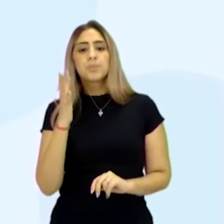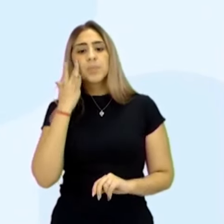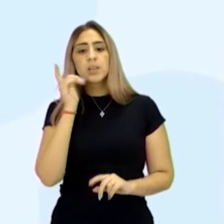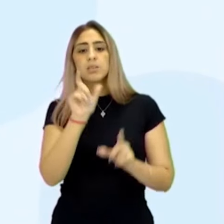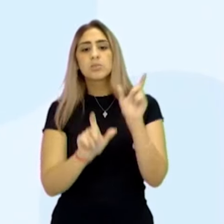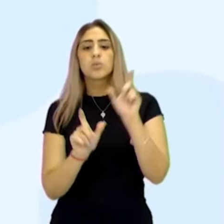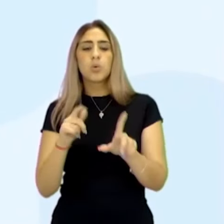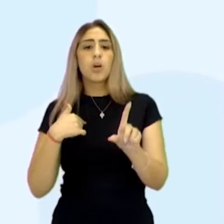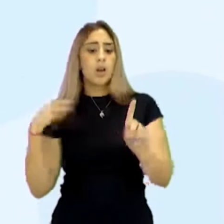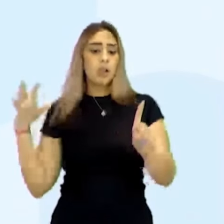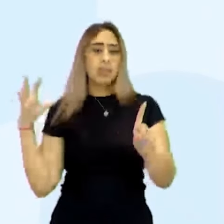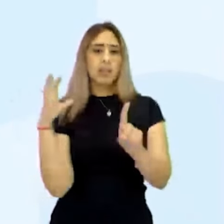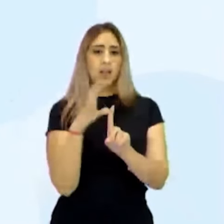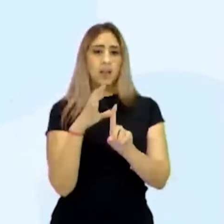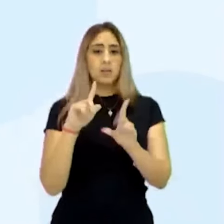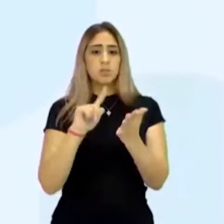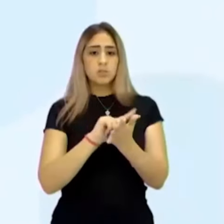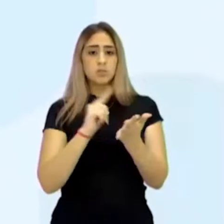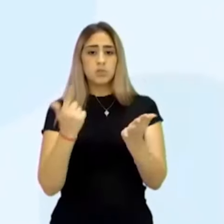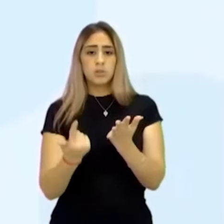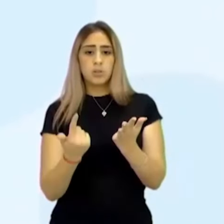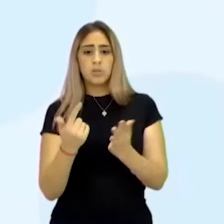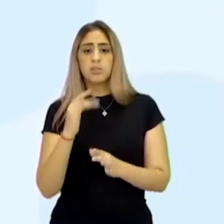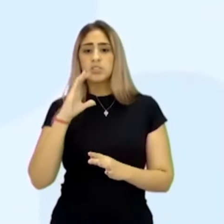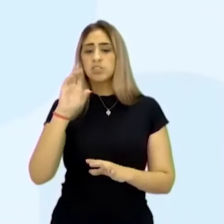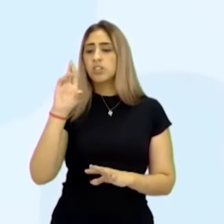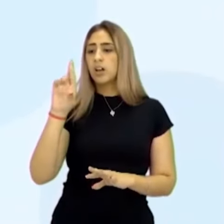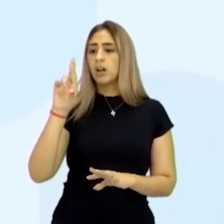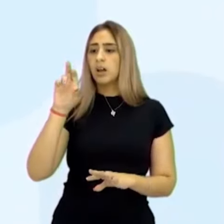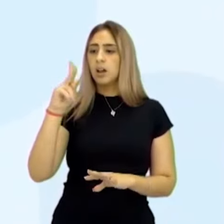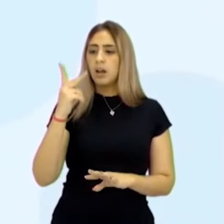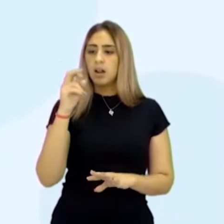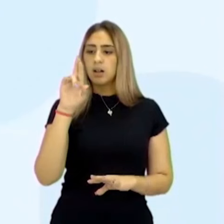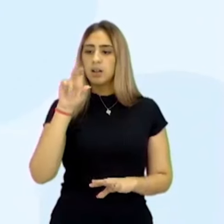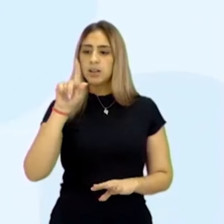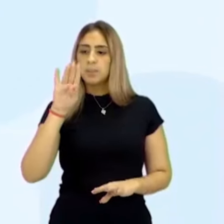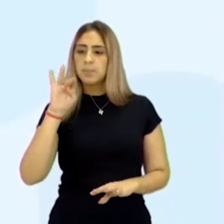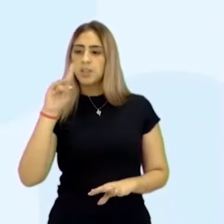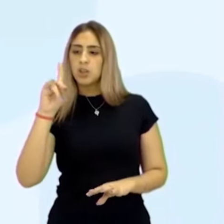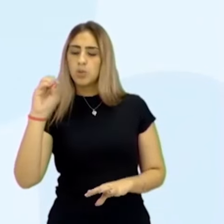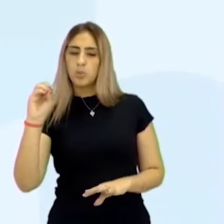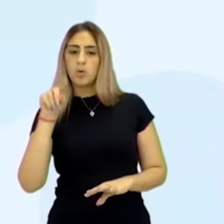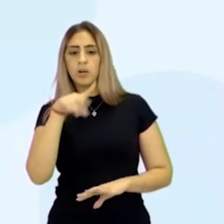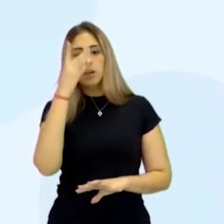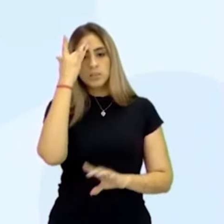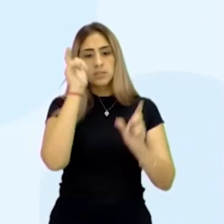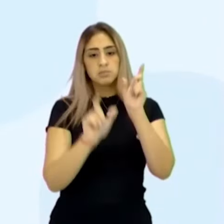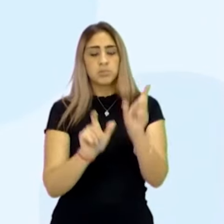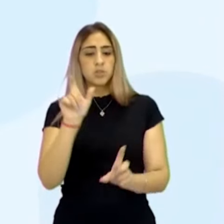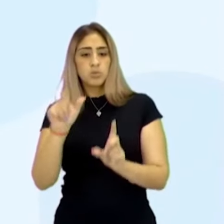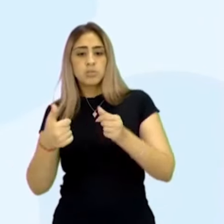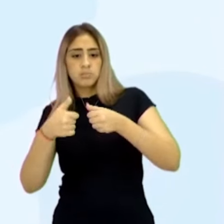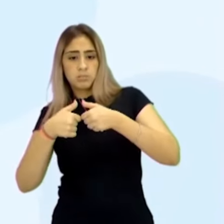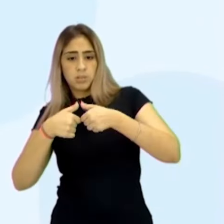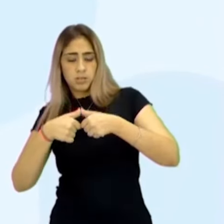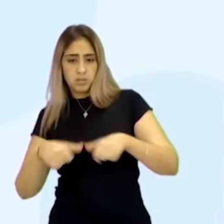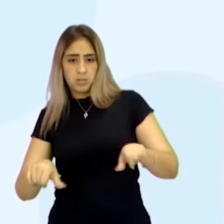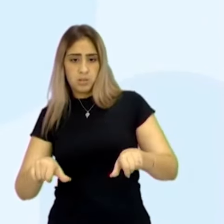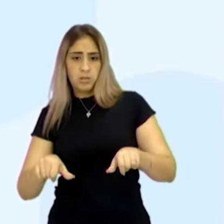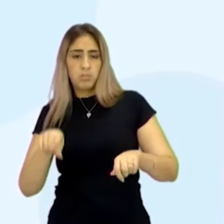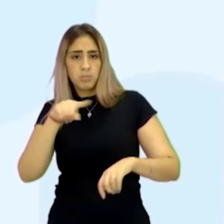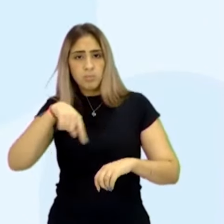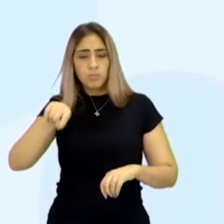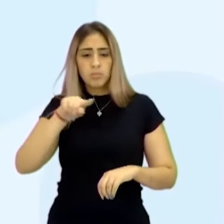vítimas do ataque do jornal satírico Charlie Hebdo. E essas vítimas, essas pessoas que estão ali, na verdade,